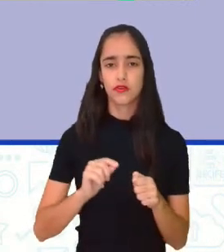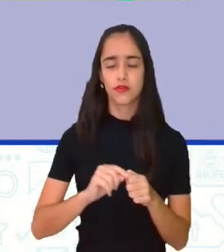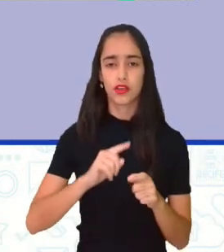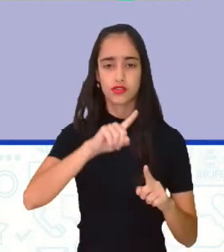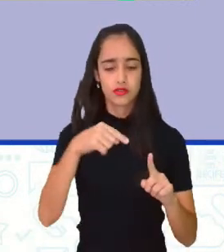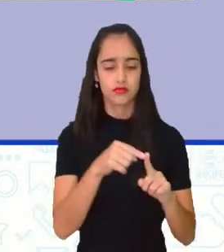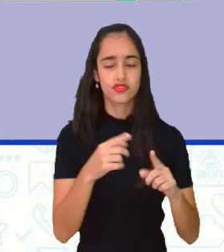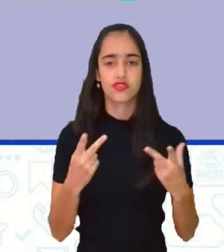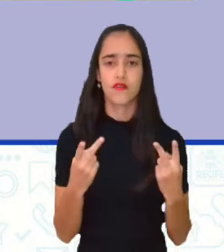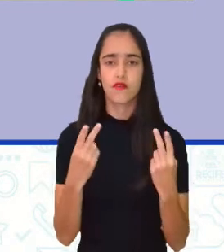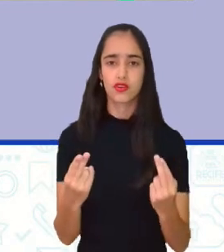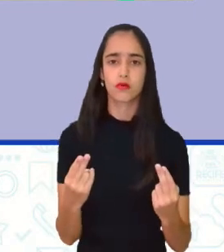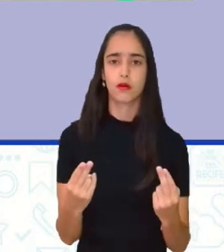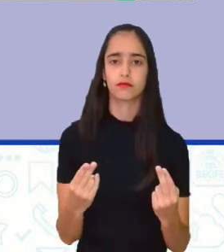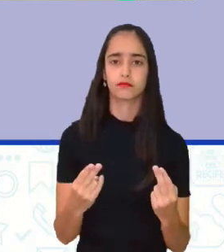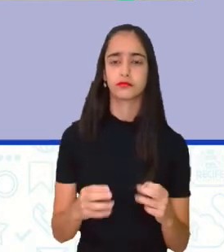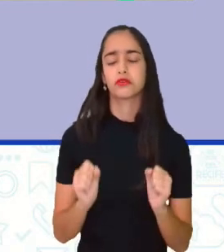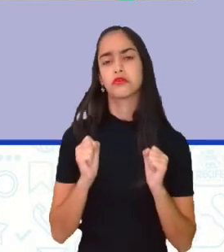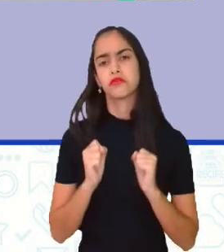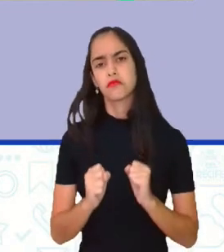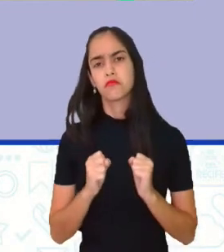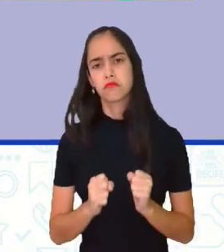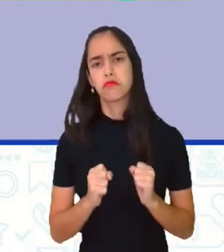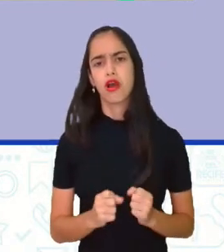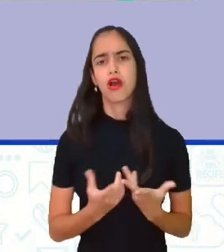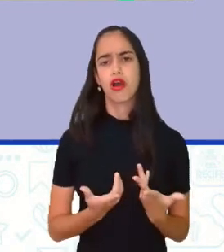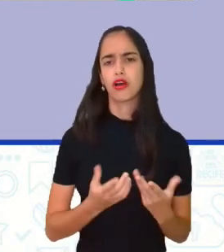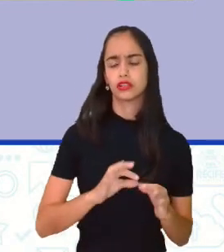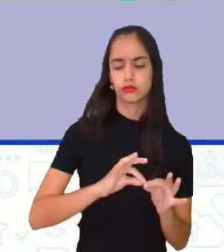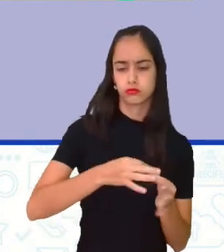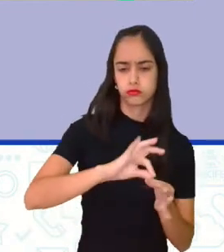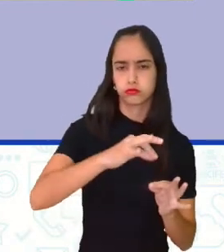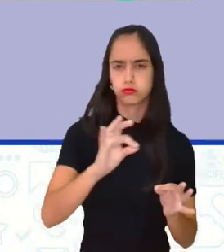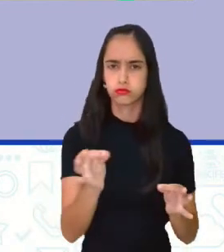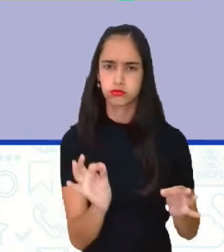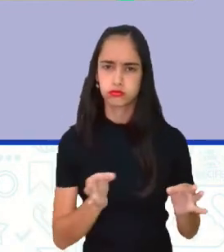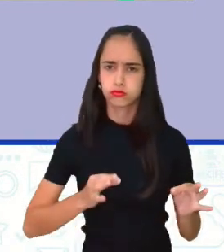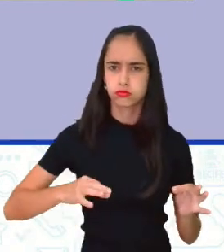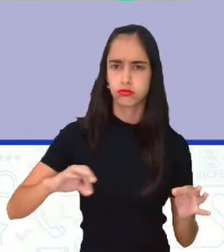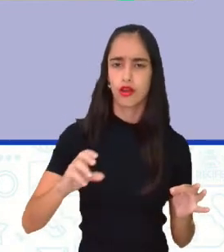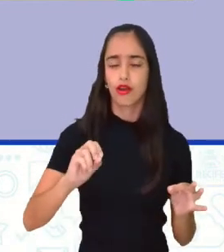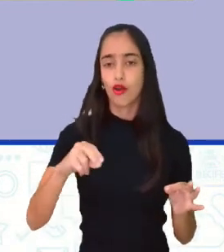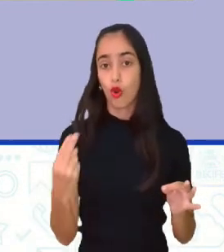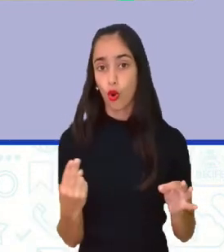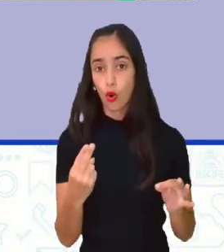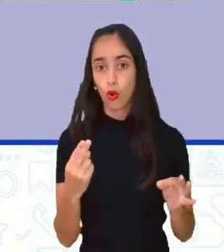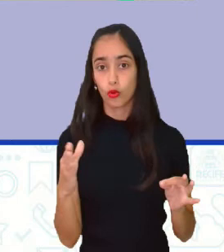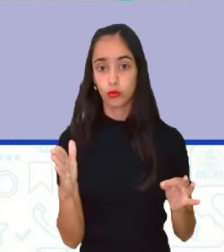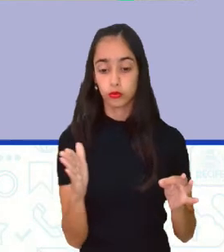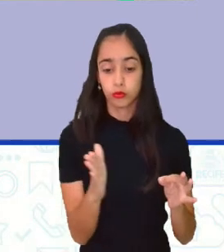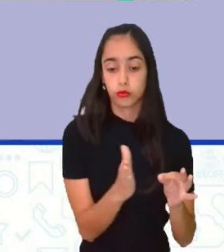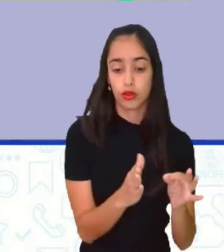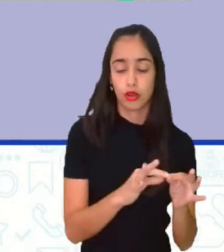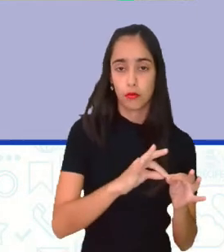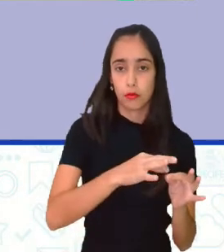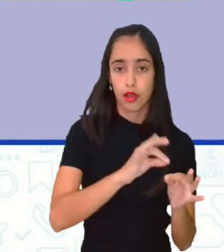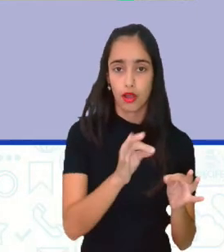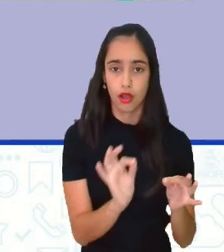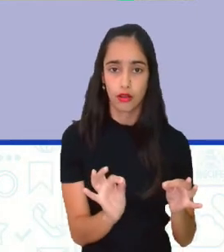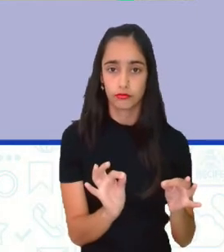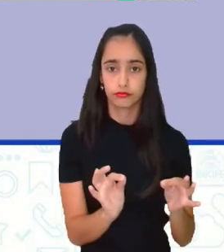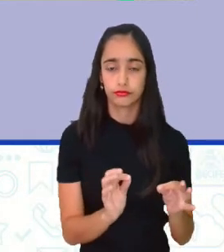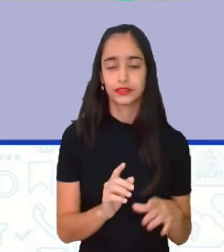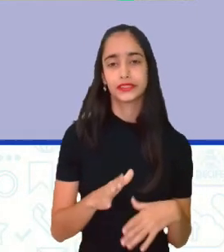passagem da corrente elétrica ou então permitir a passagem da corrente elétrica. No exemplo aí, vocês têm aí essas chaves, né, aí que controlam,